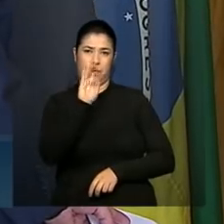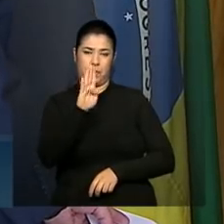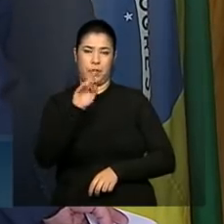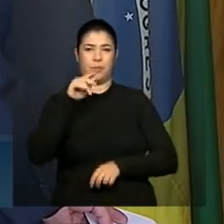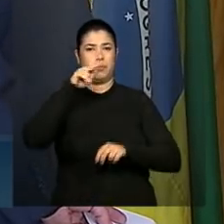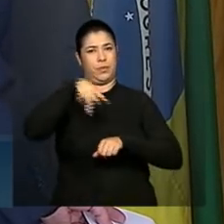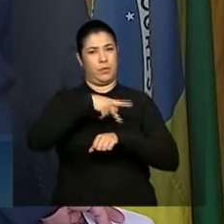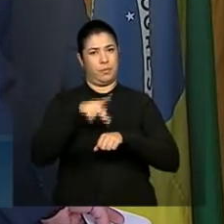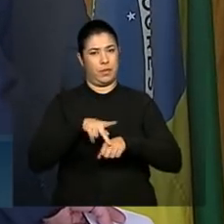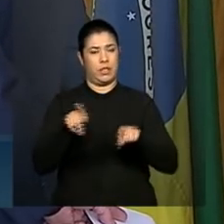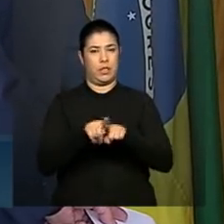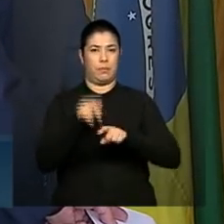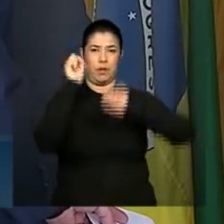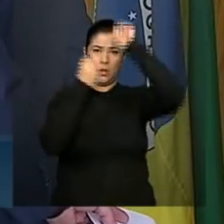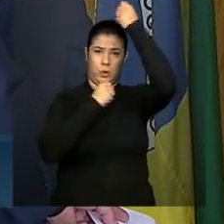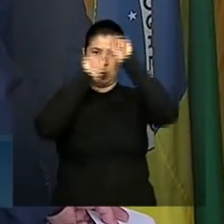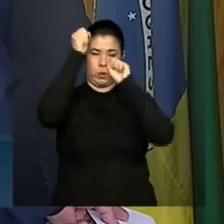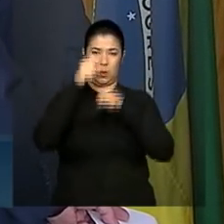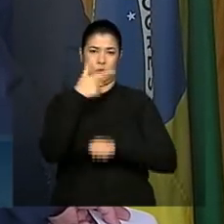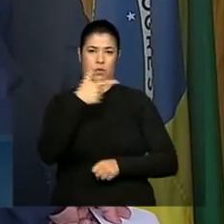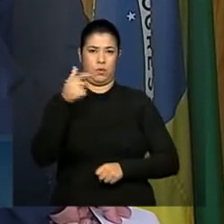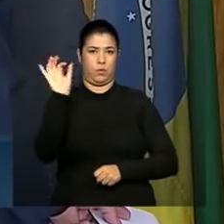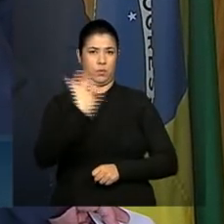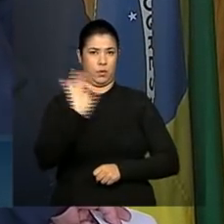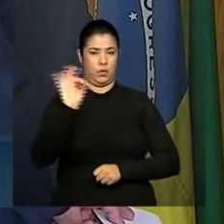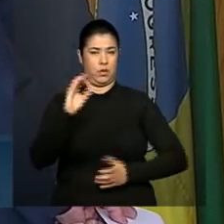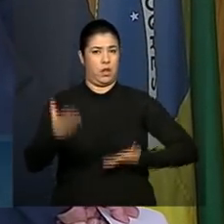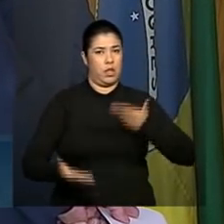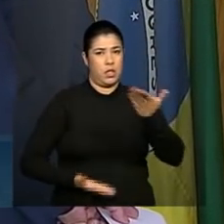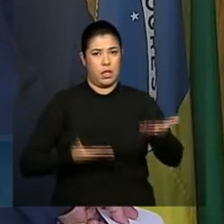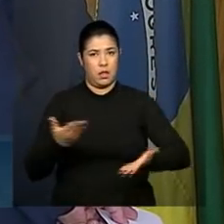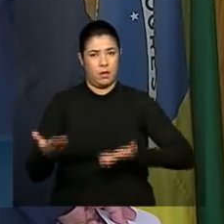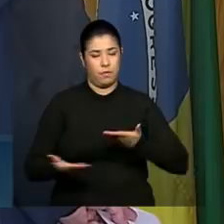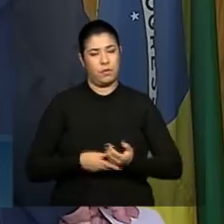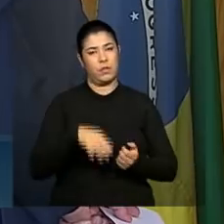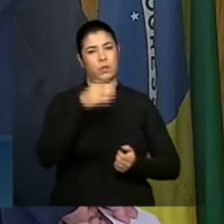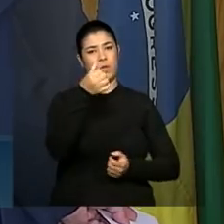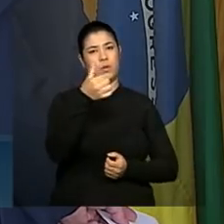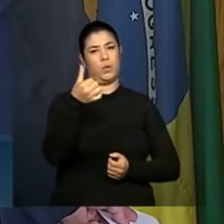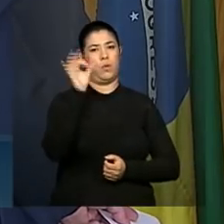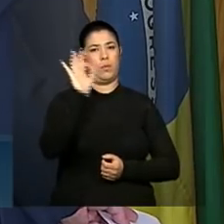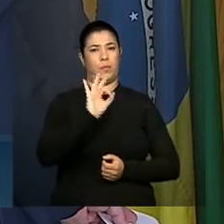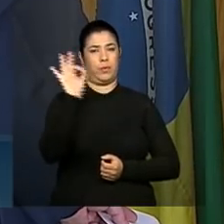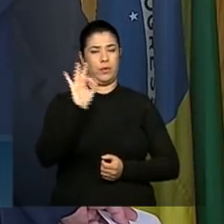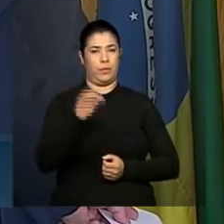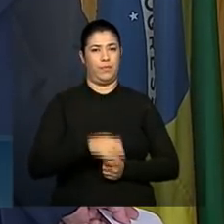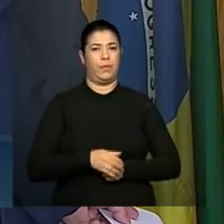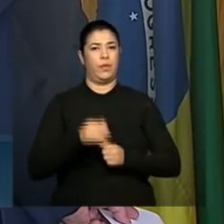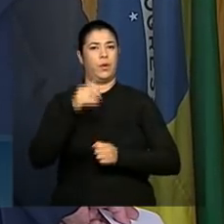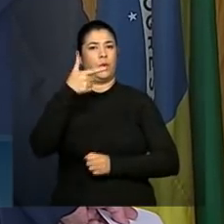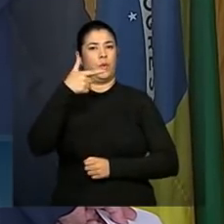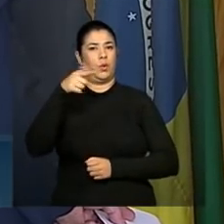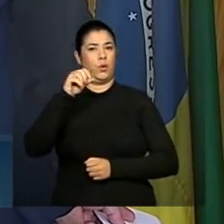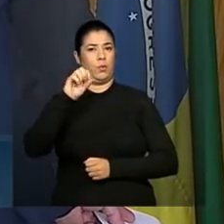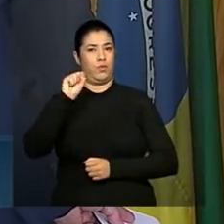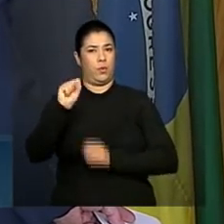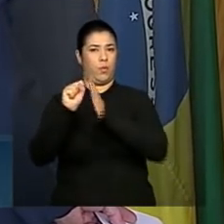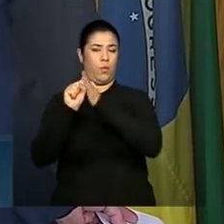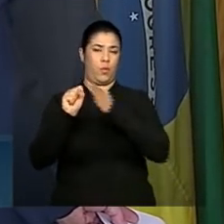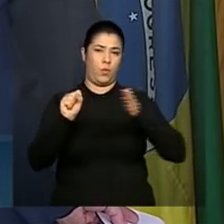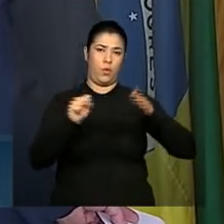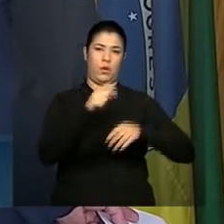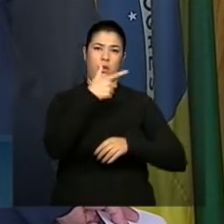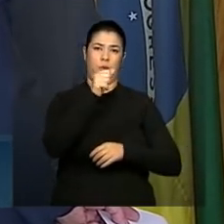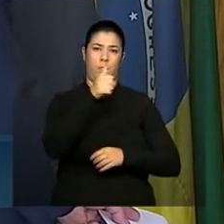representa 22% e os serviços, 61%. Entre 2008 e